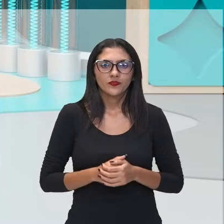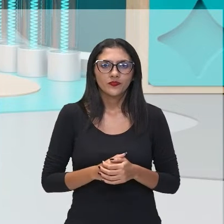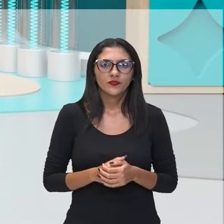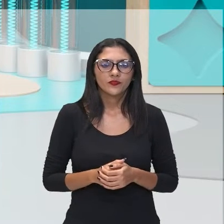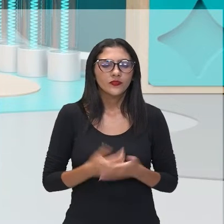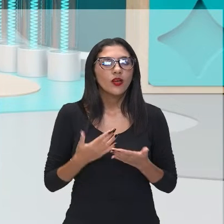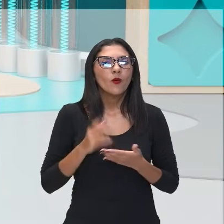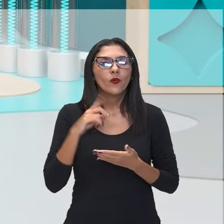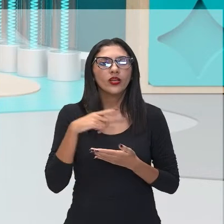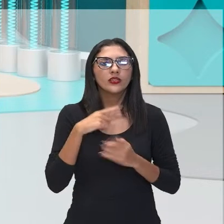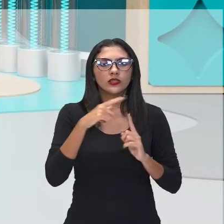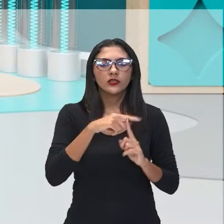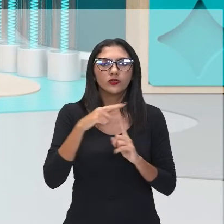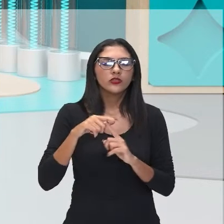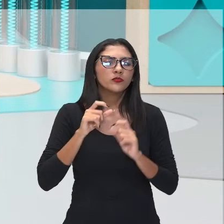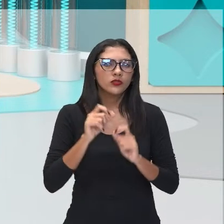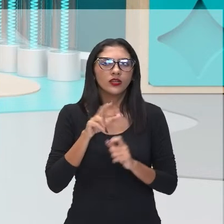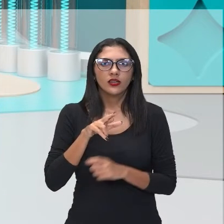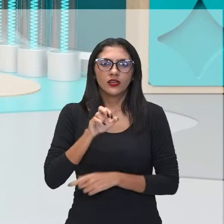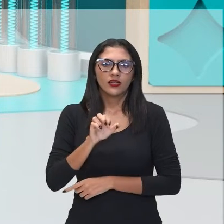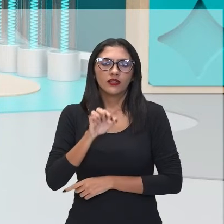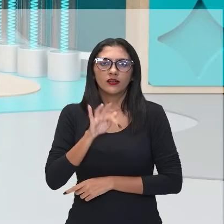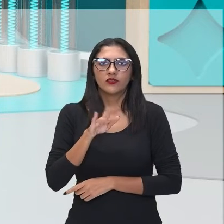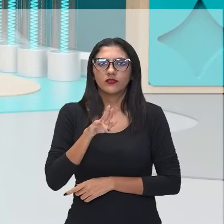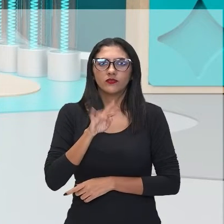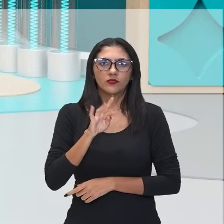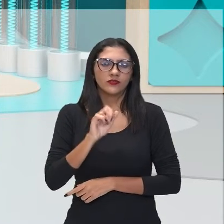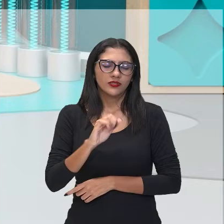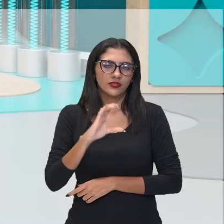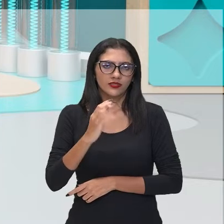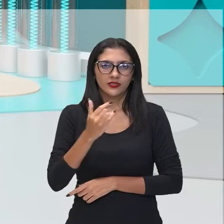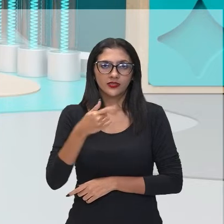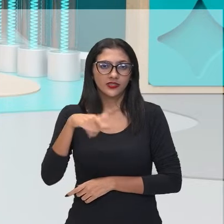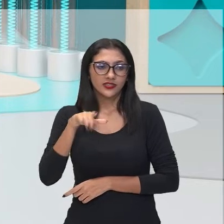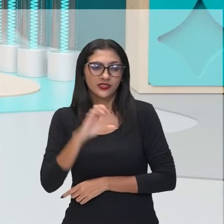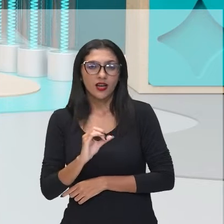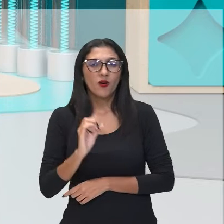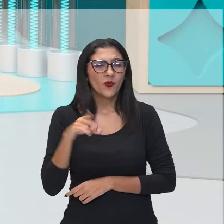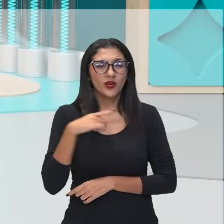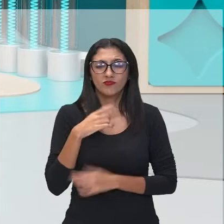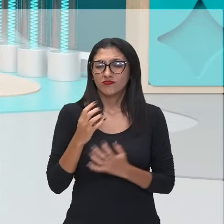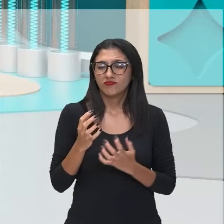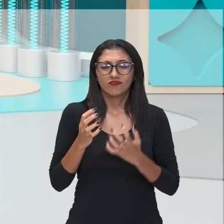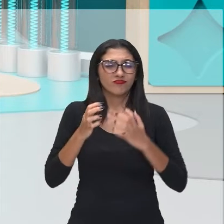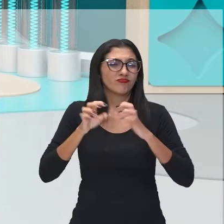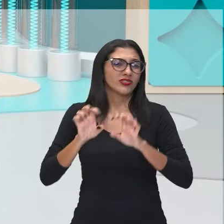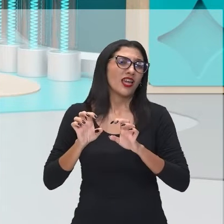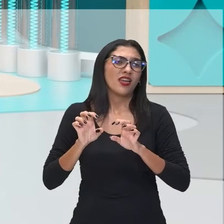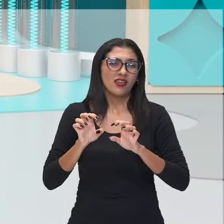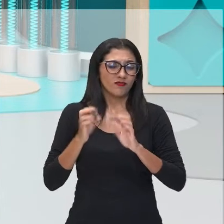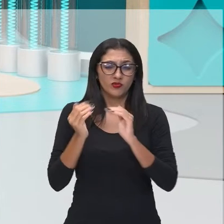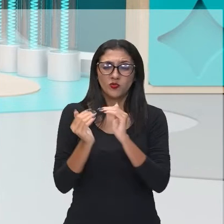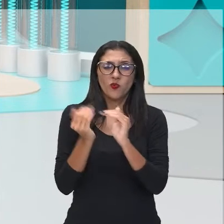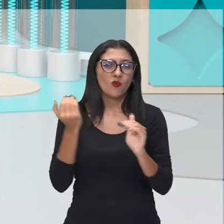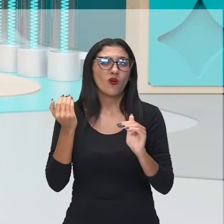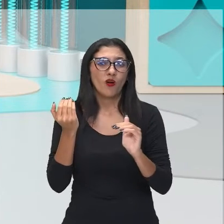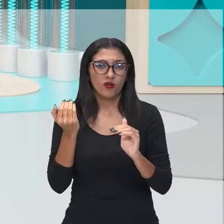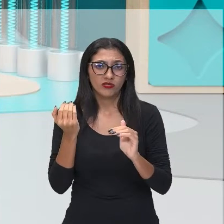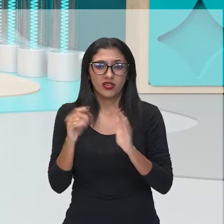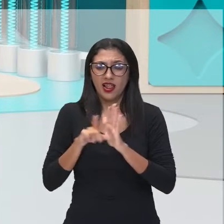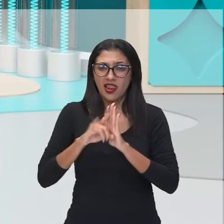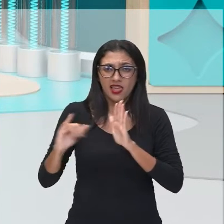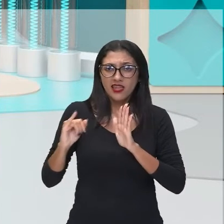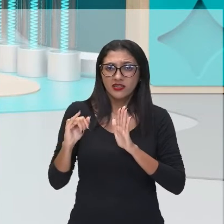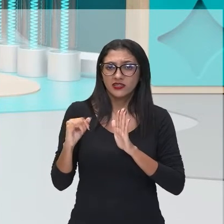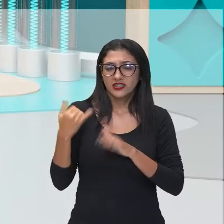movimento argumentativo de refutação, refutando, negando, ele não quer saber de reduzir a